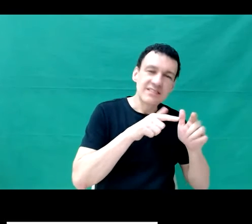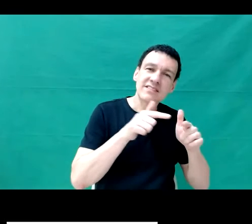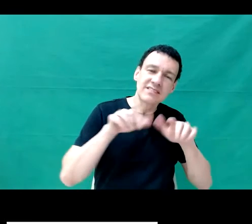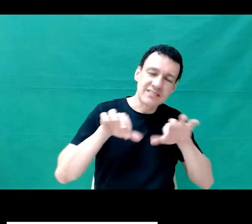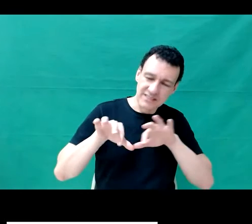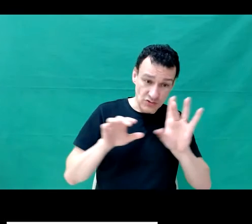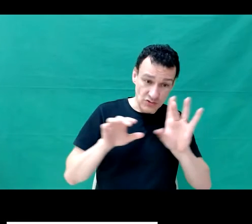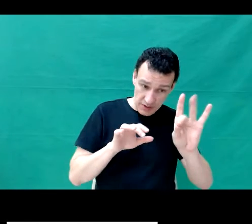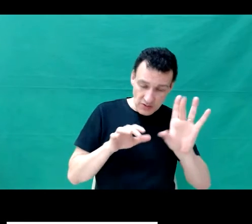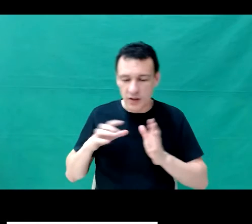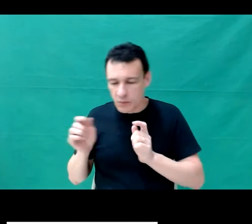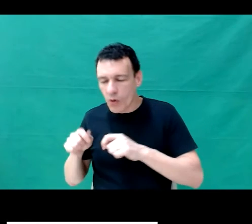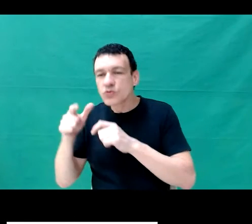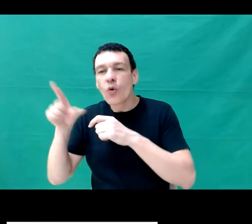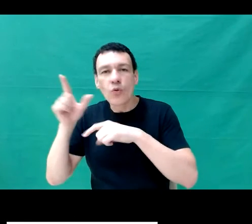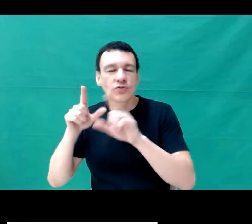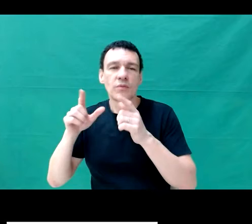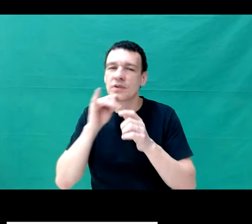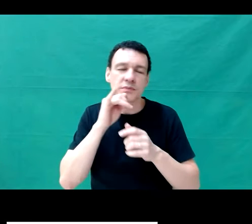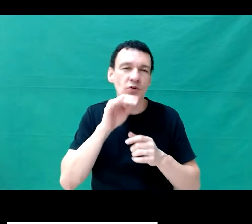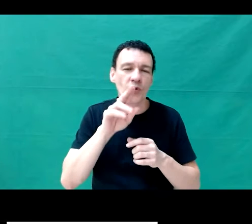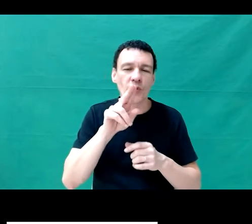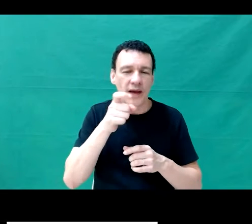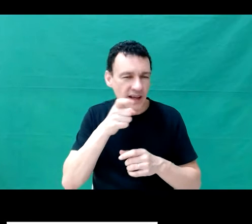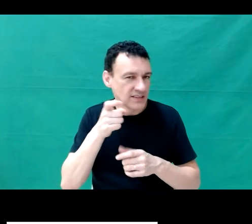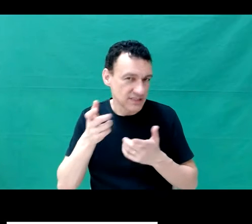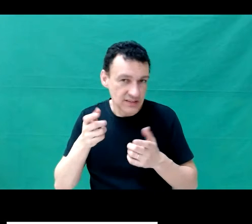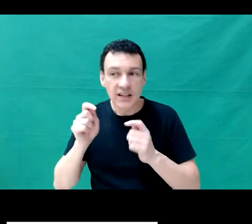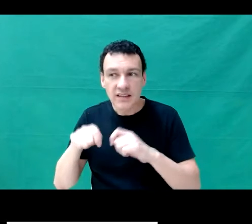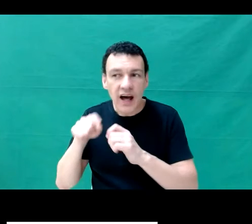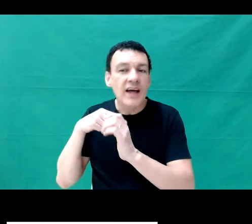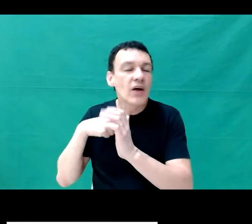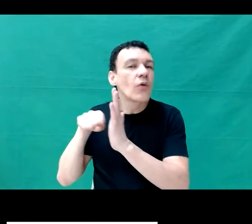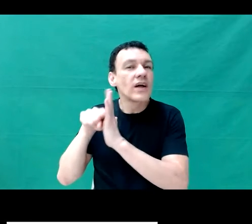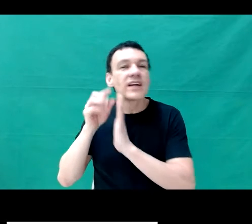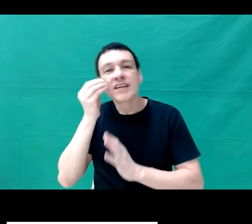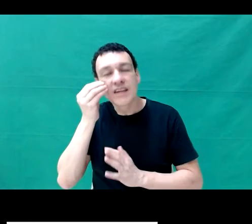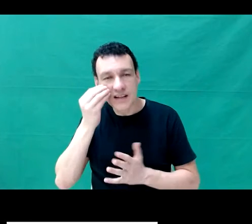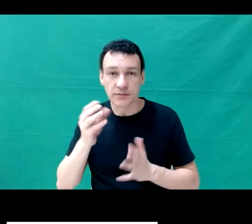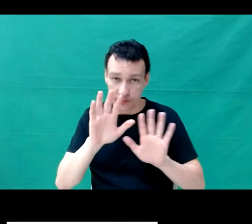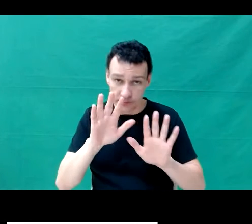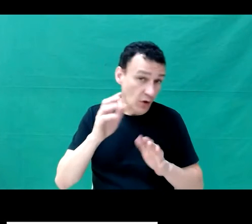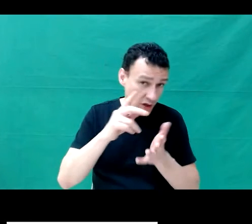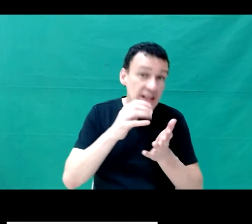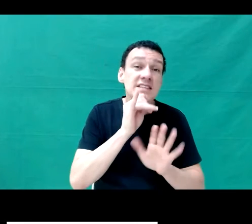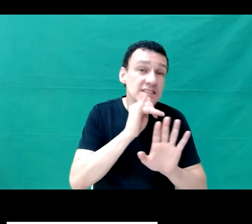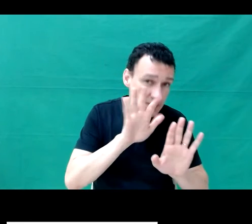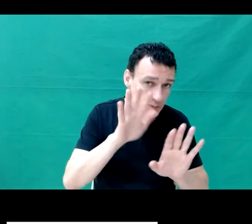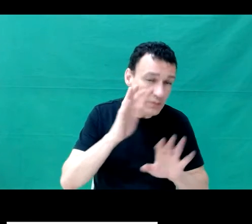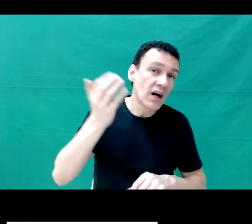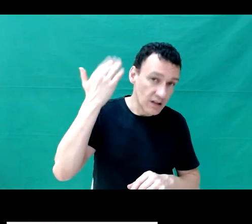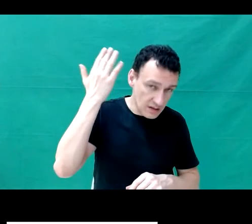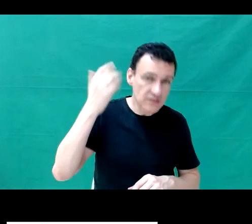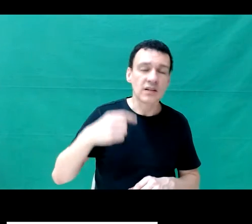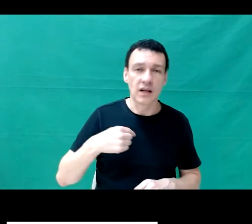né. Dando um exemplo para vocês, uma vez eu fiz um teste de uma única página, que tinha mais de